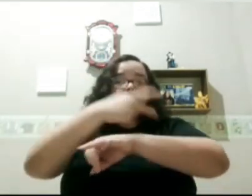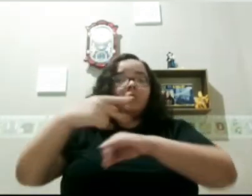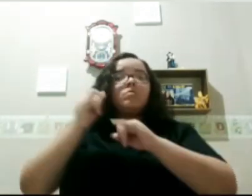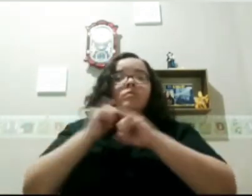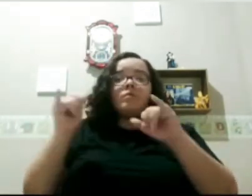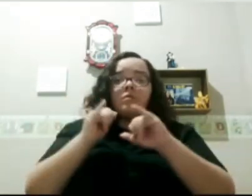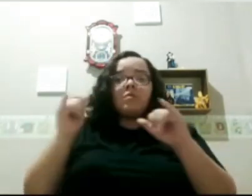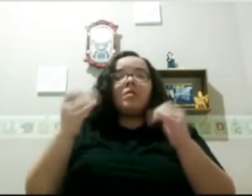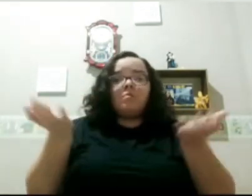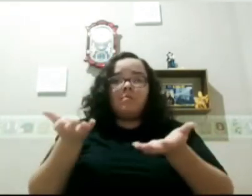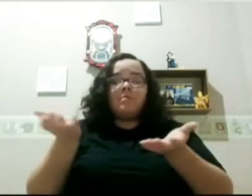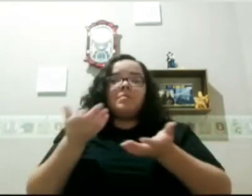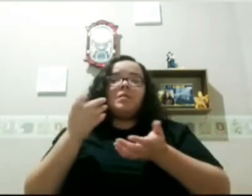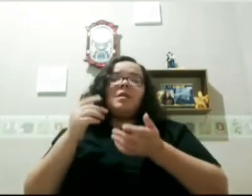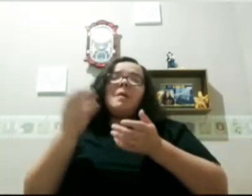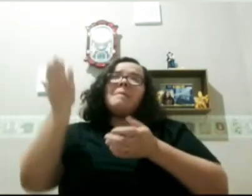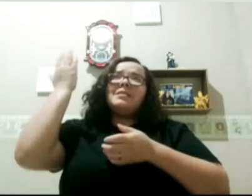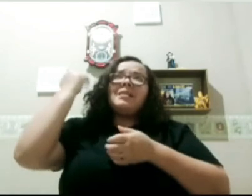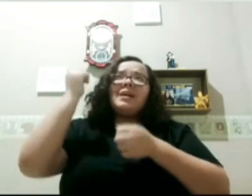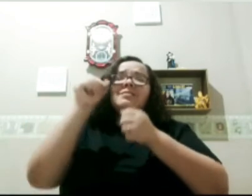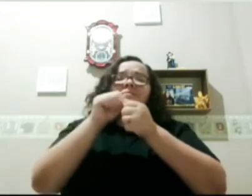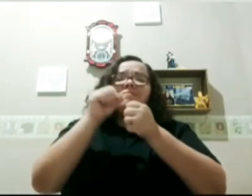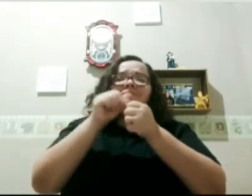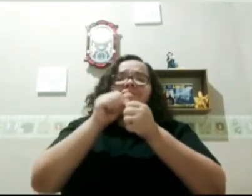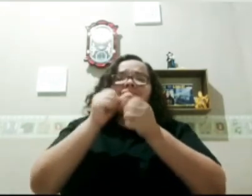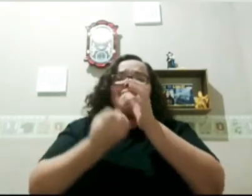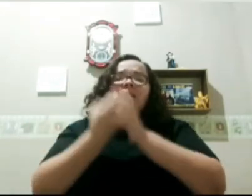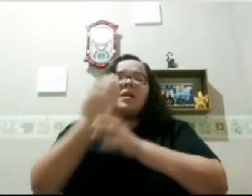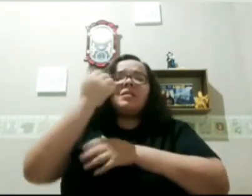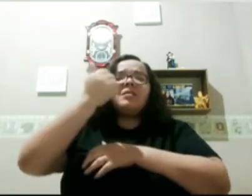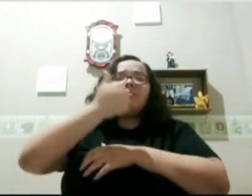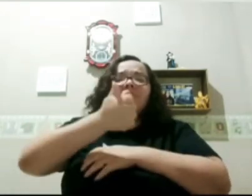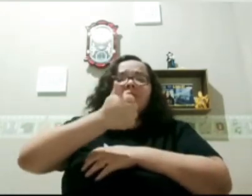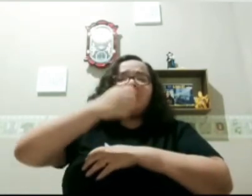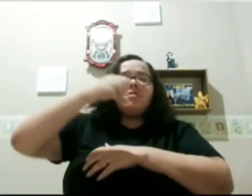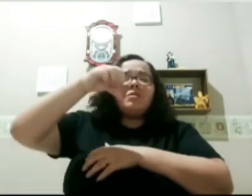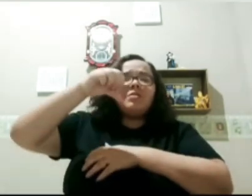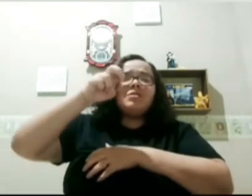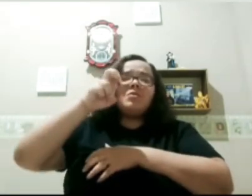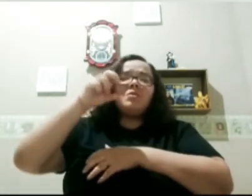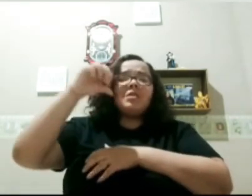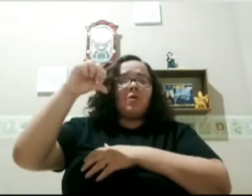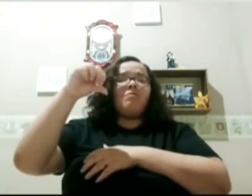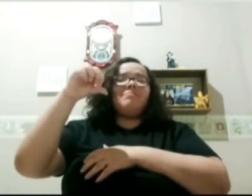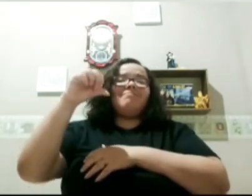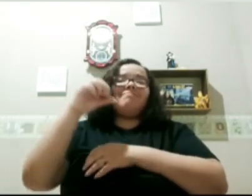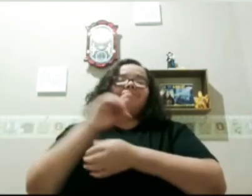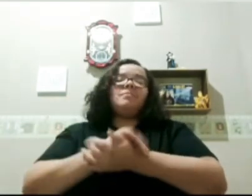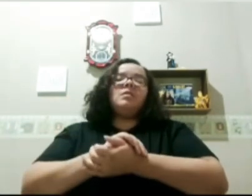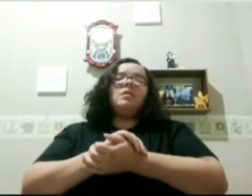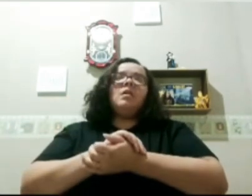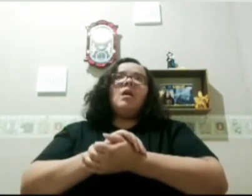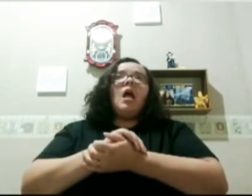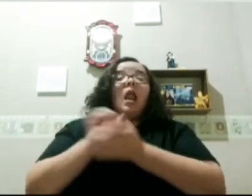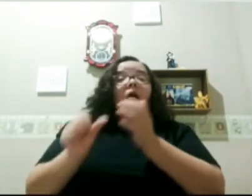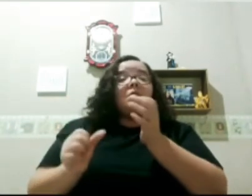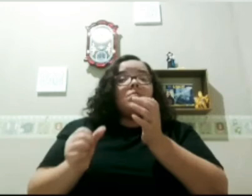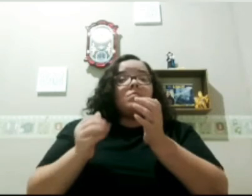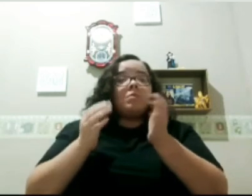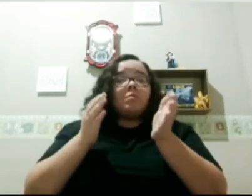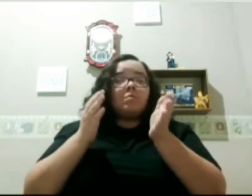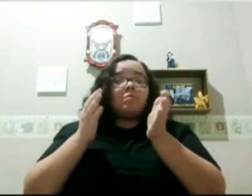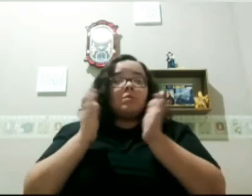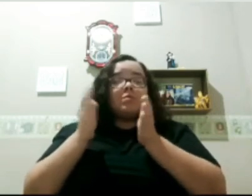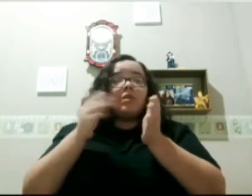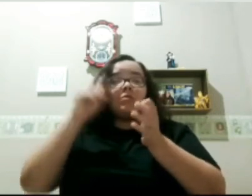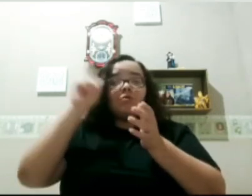Pajeú. A Rádio Pajeú foi criada em 1959, para o Pulso da História, a gente pode dizer que ela foi